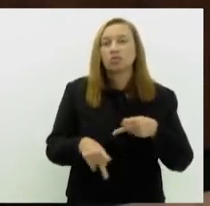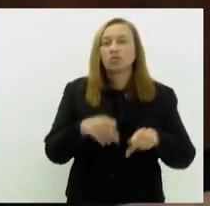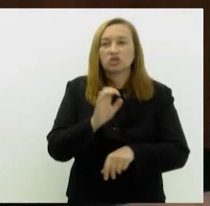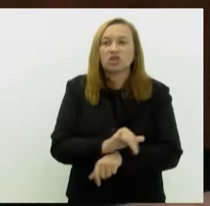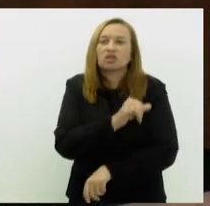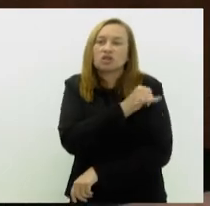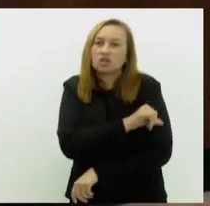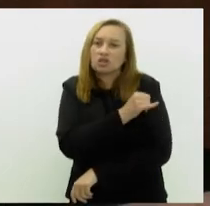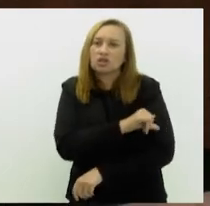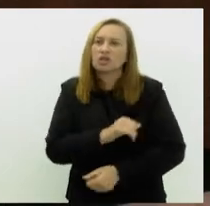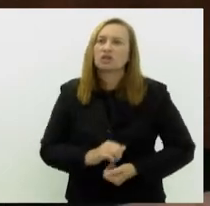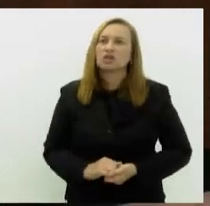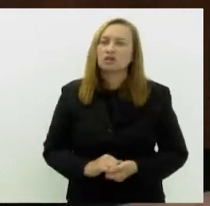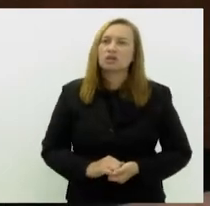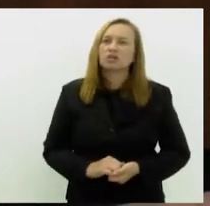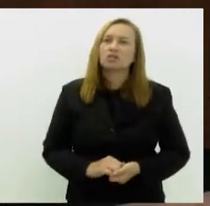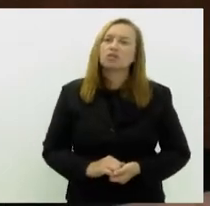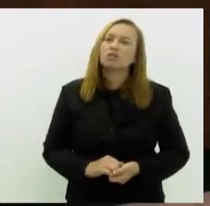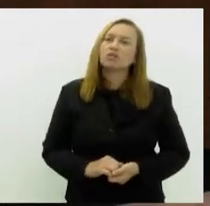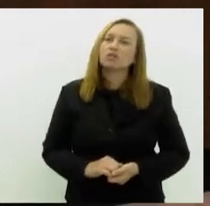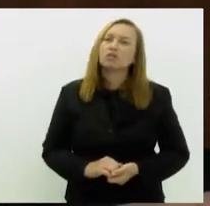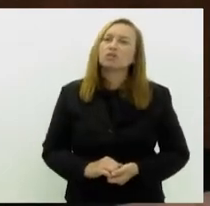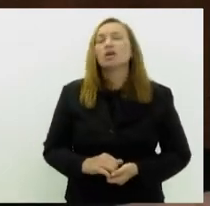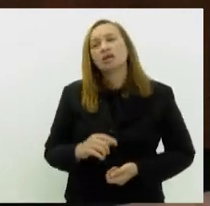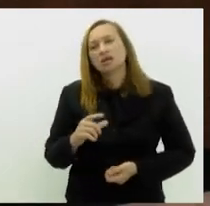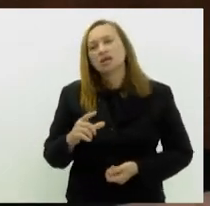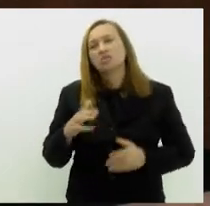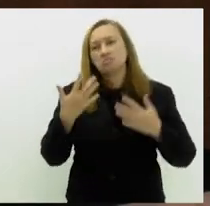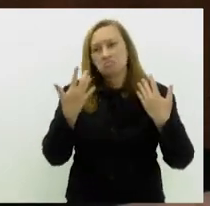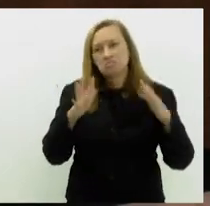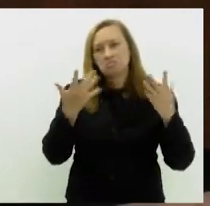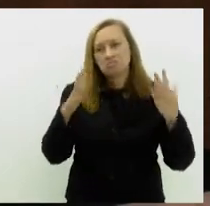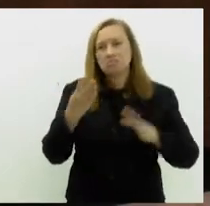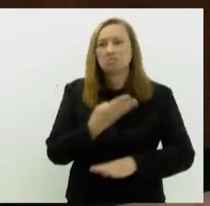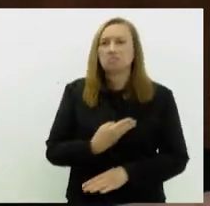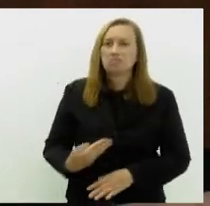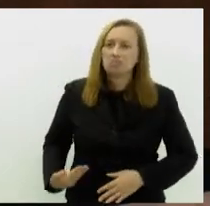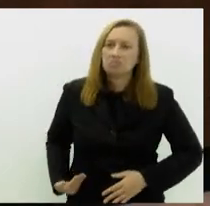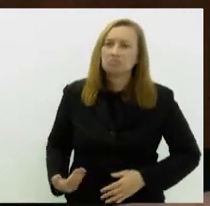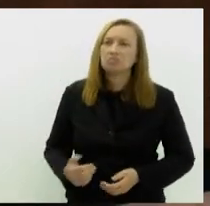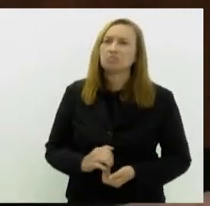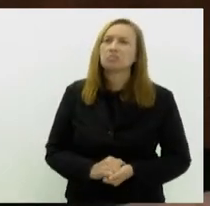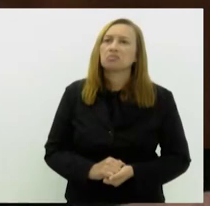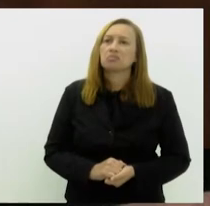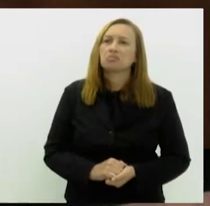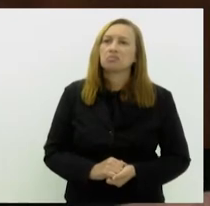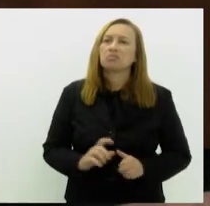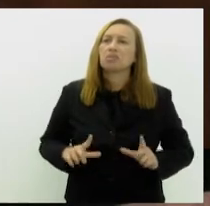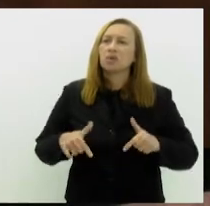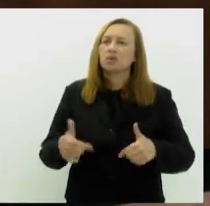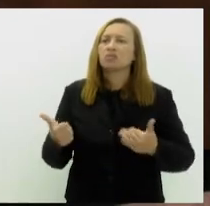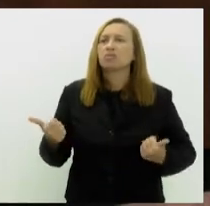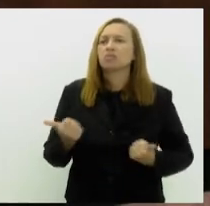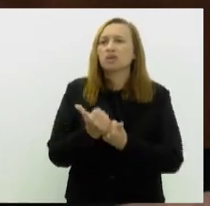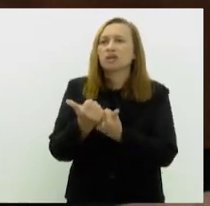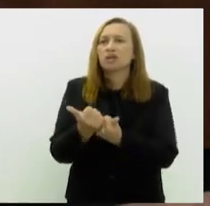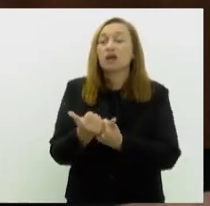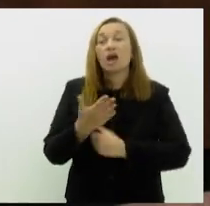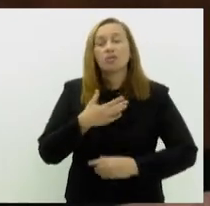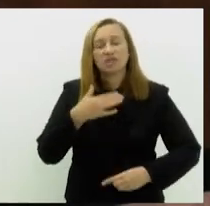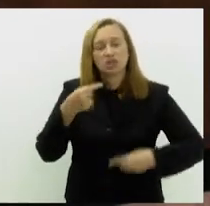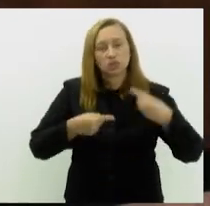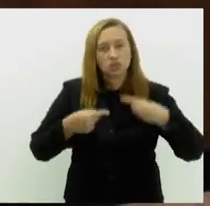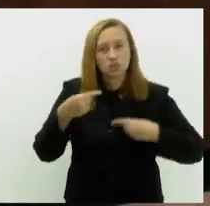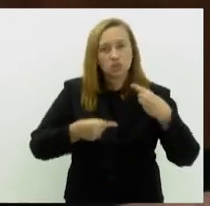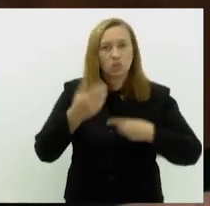Janeiro. Quanto a isto, a gente tem que saudar o governo pela ação e pela parceria. A minha discussão,